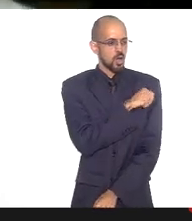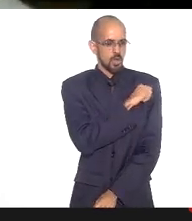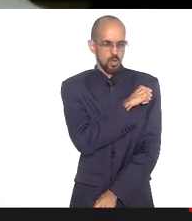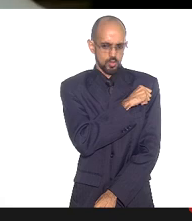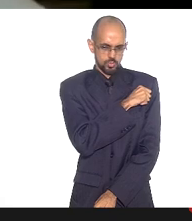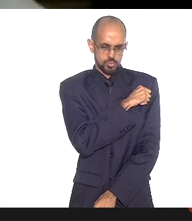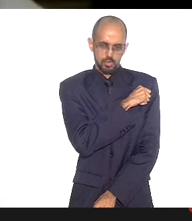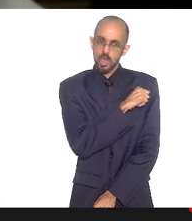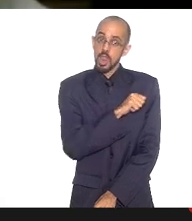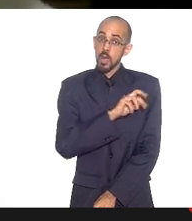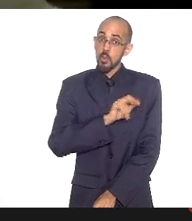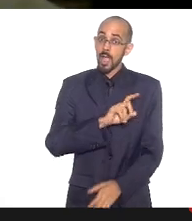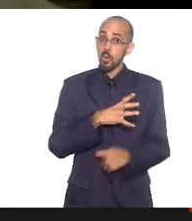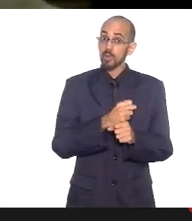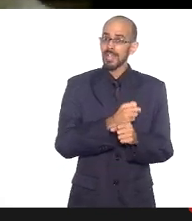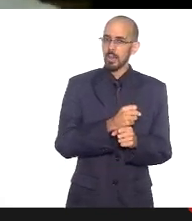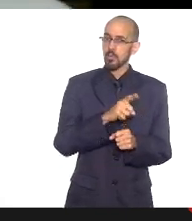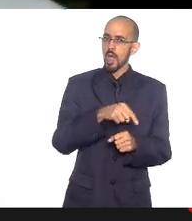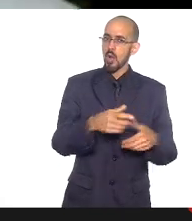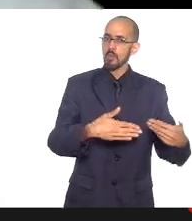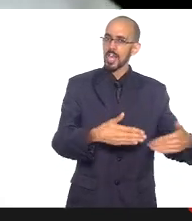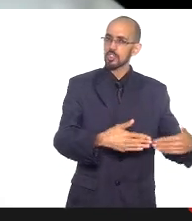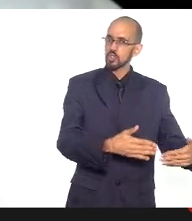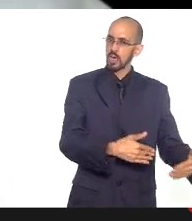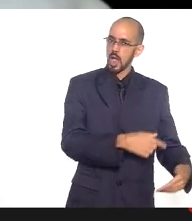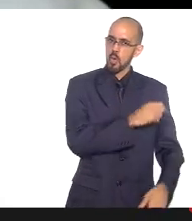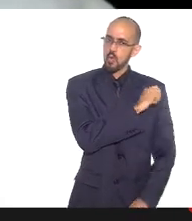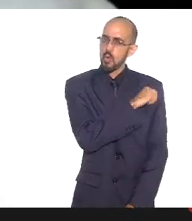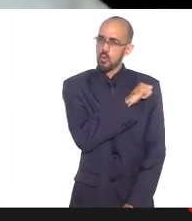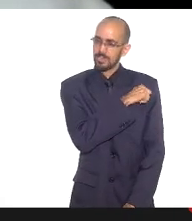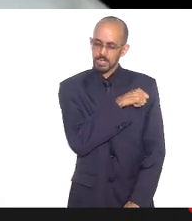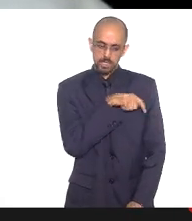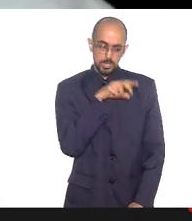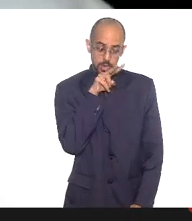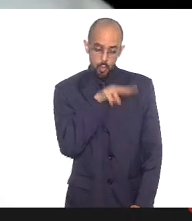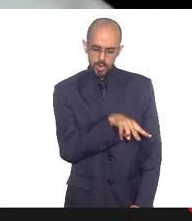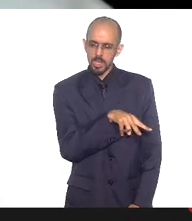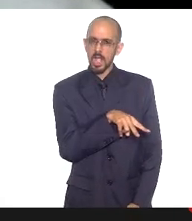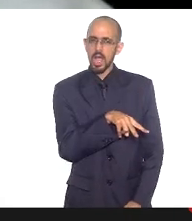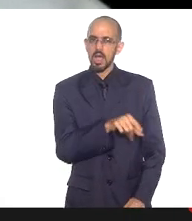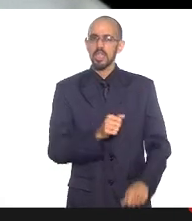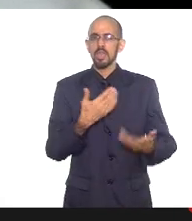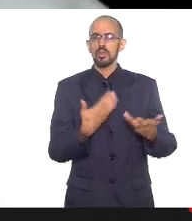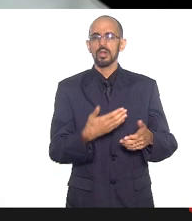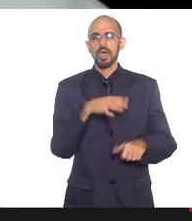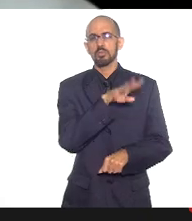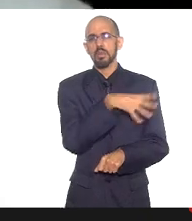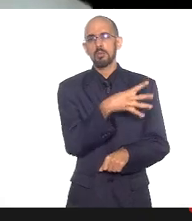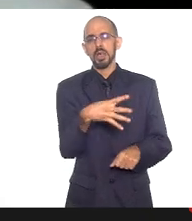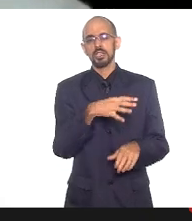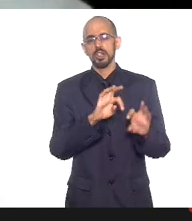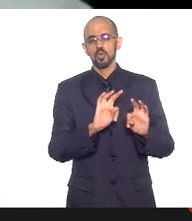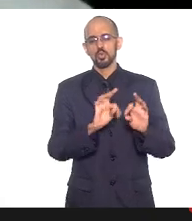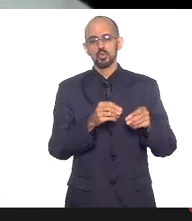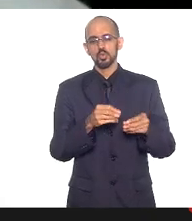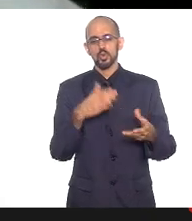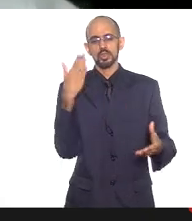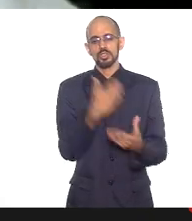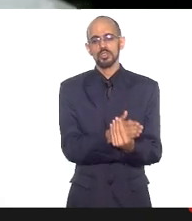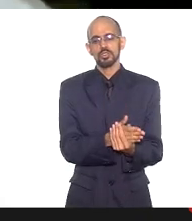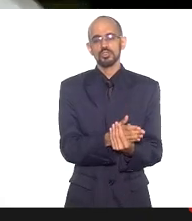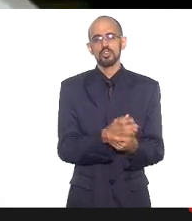contábil. Segundo, eu gostaria de uma planilha com todas as ações em curso atualmente em todos os